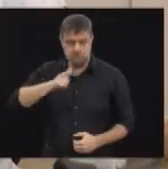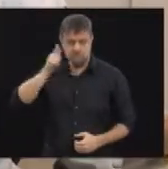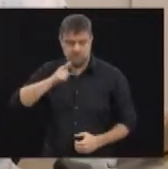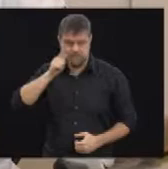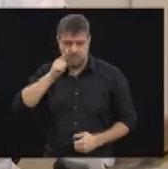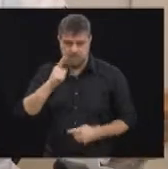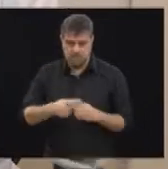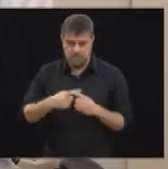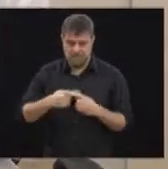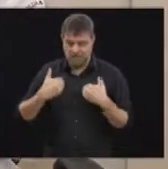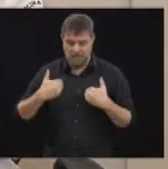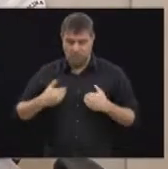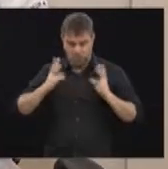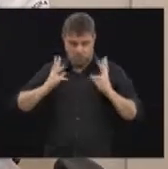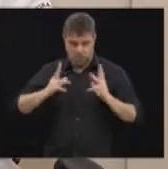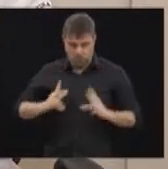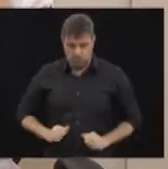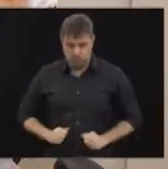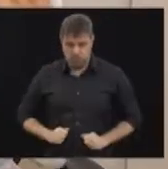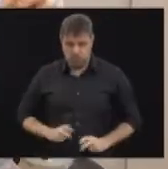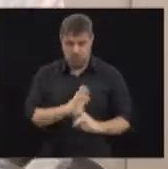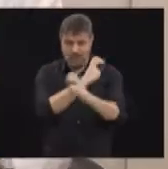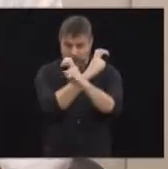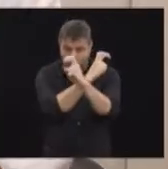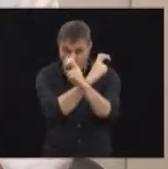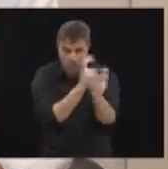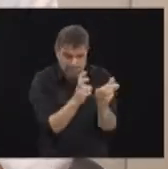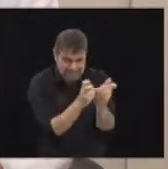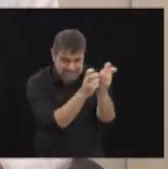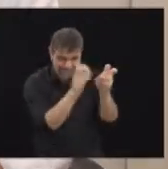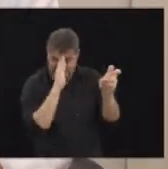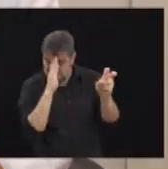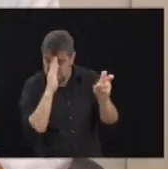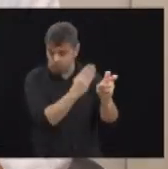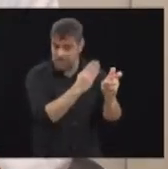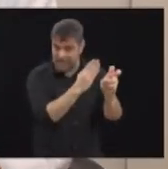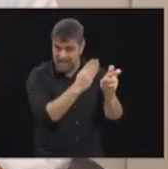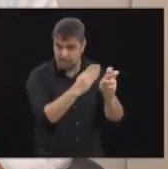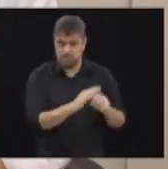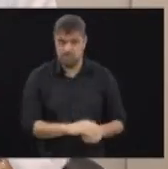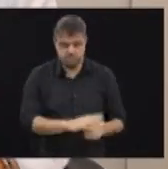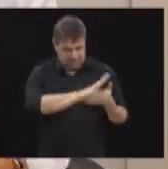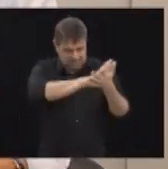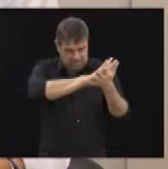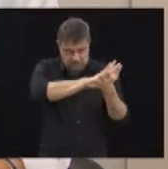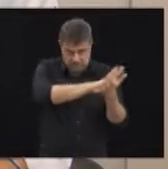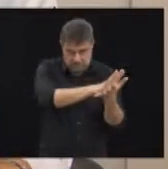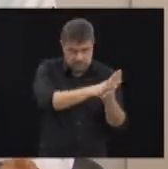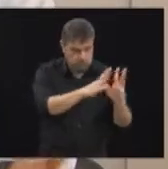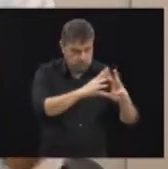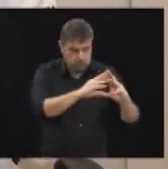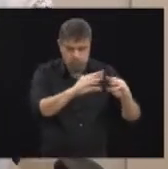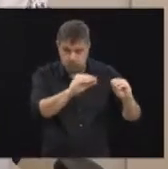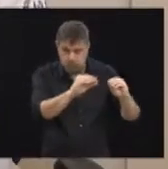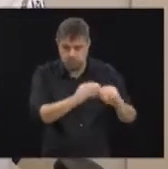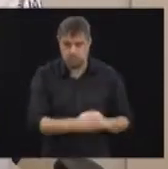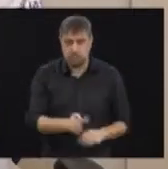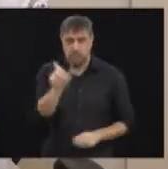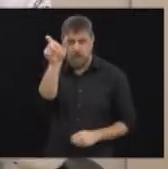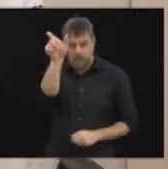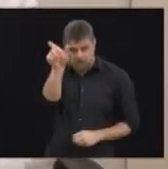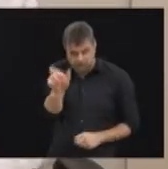corpo todo, você só vai destruir aquelas lesões. Então, é um tratamento que o paciente